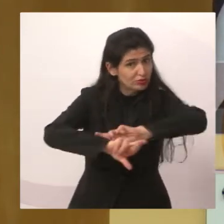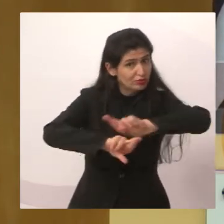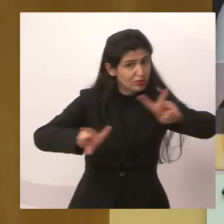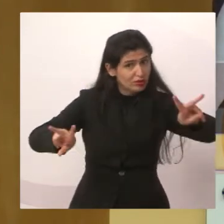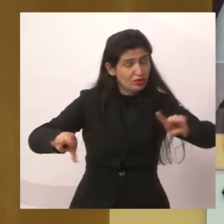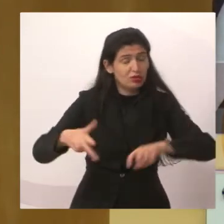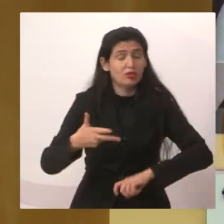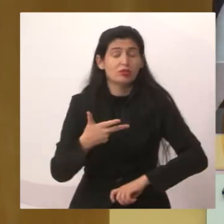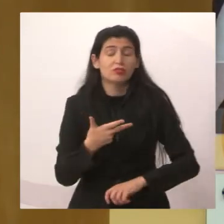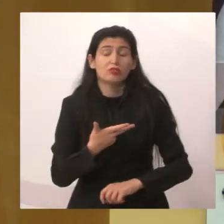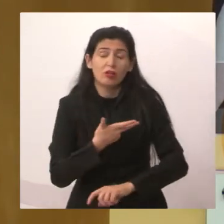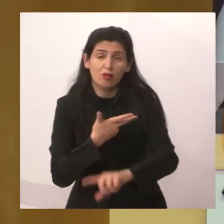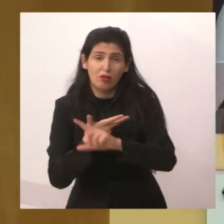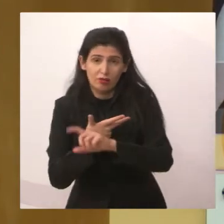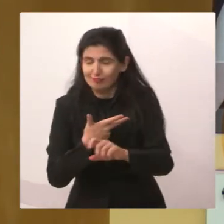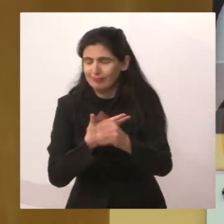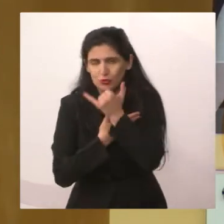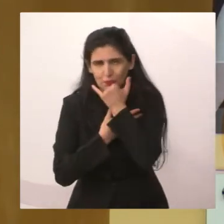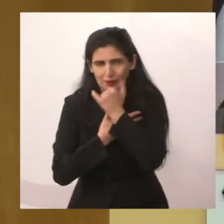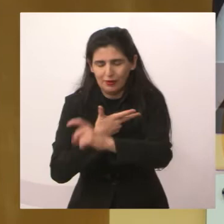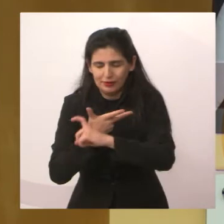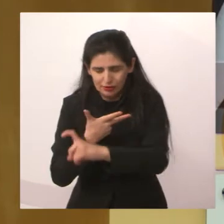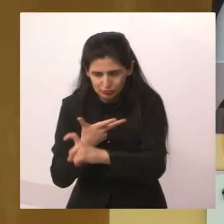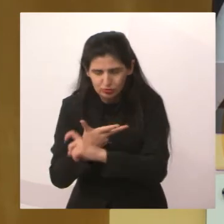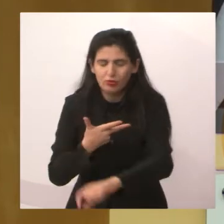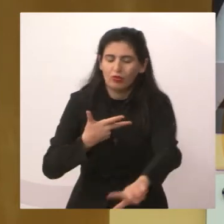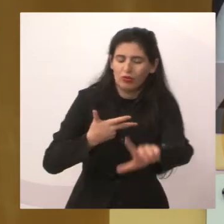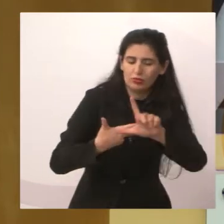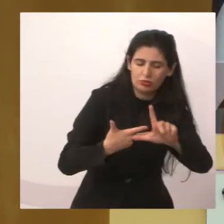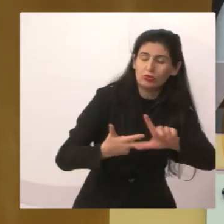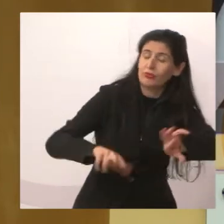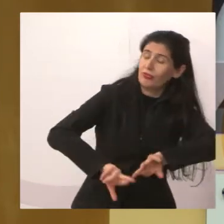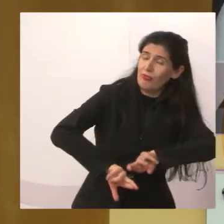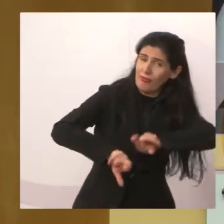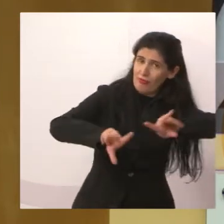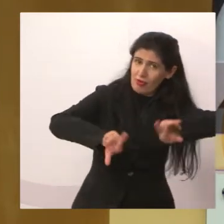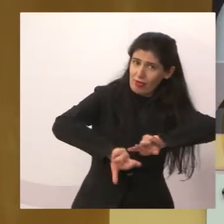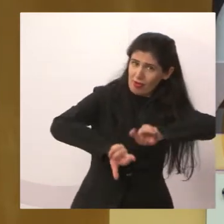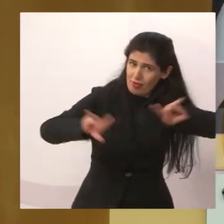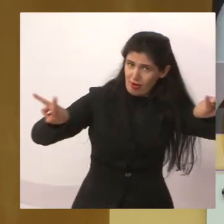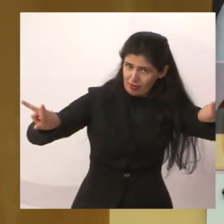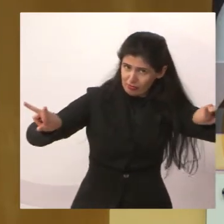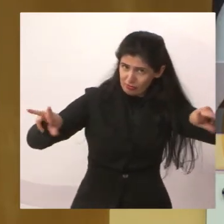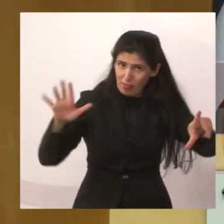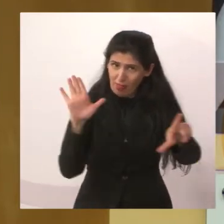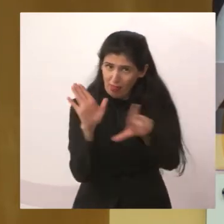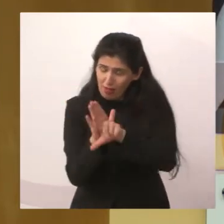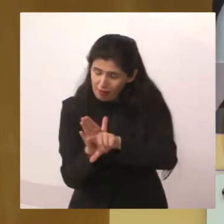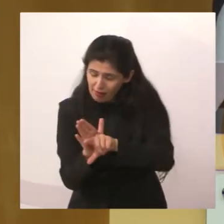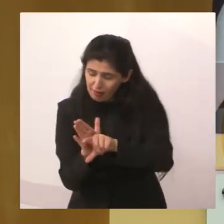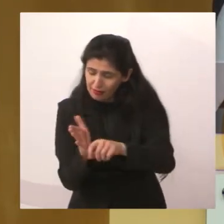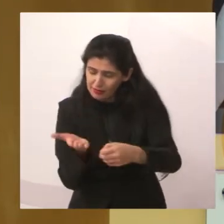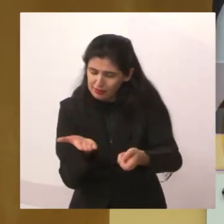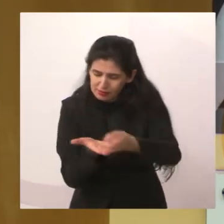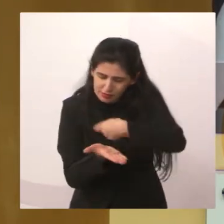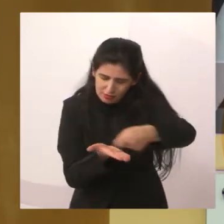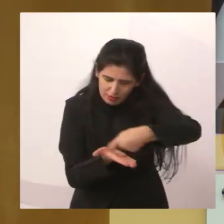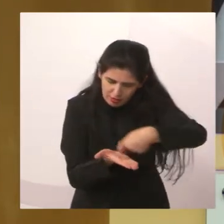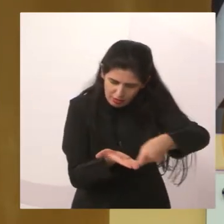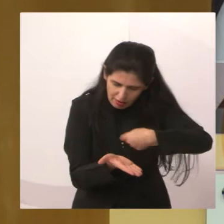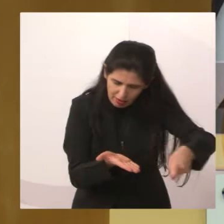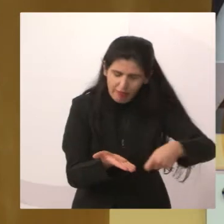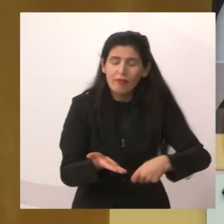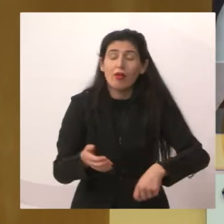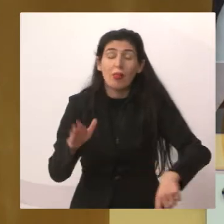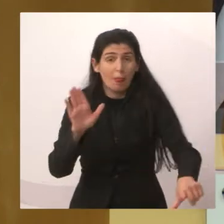acesso ao relatório, não tenho nenhuma opinião formada ainda sobre o assunto, mas acho que todos os poderes têm que dar exemplo. E já